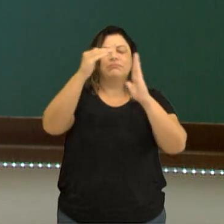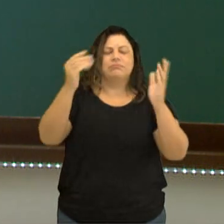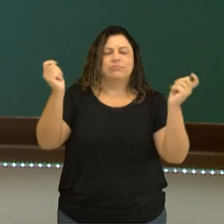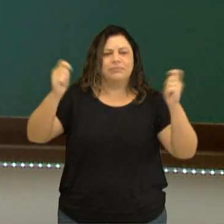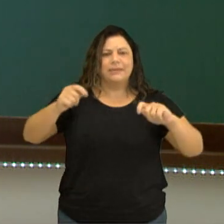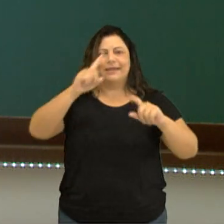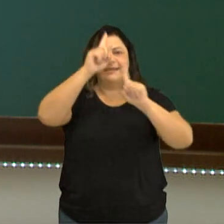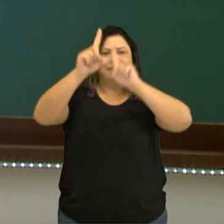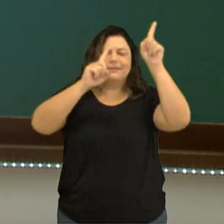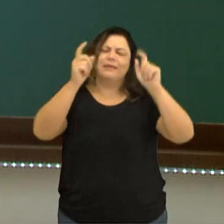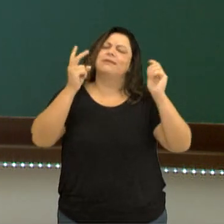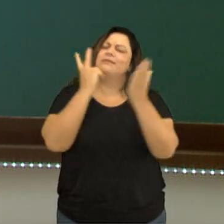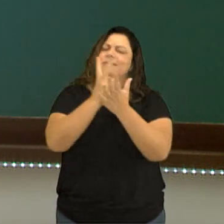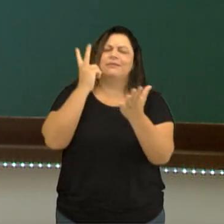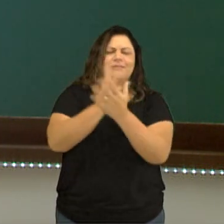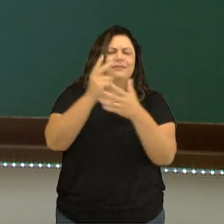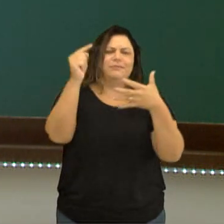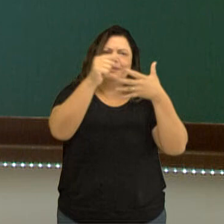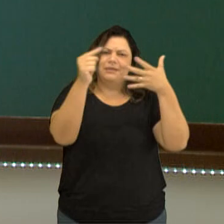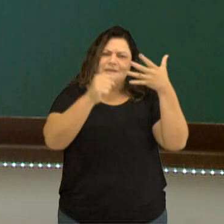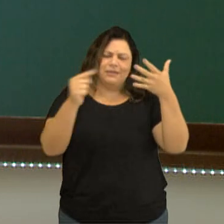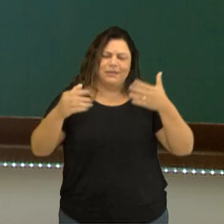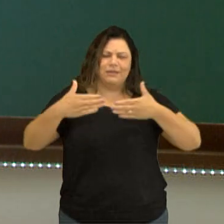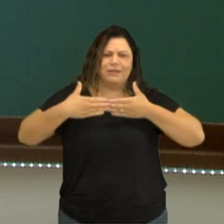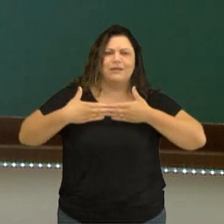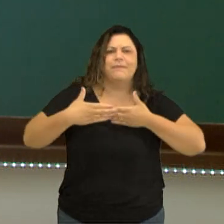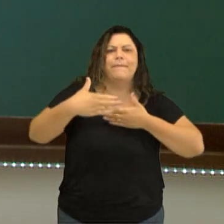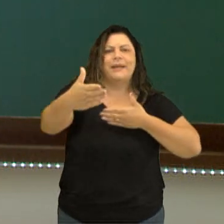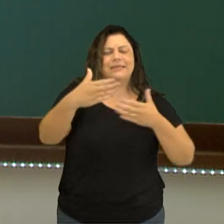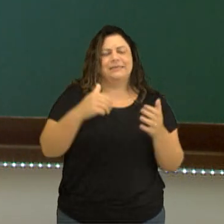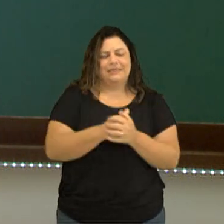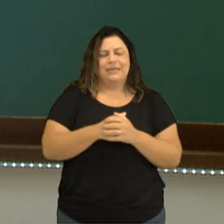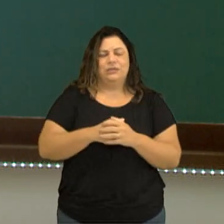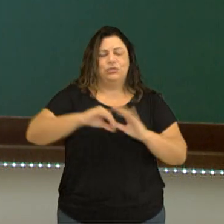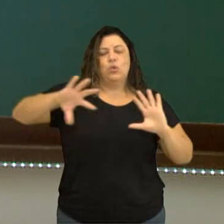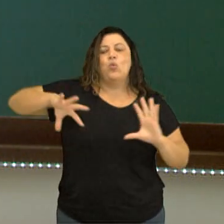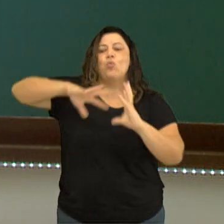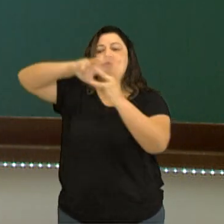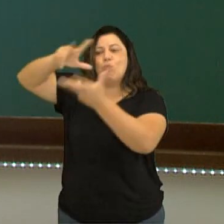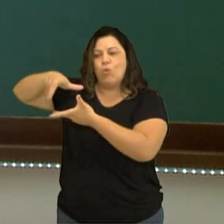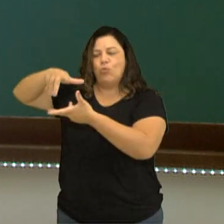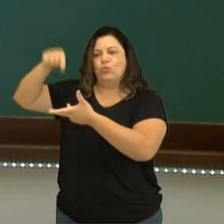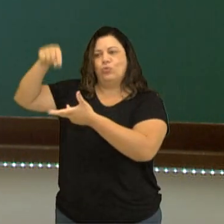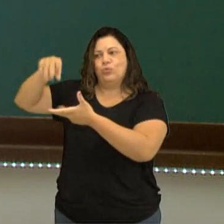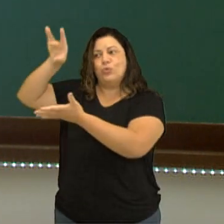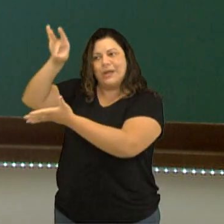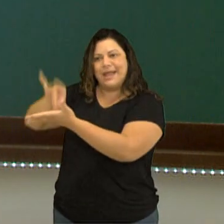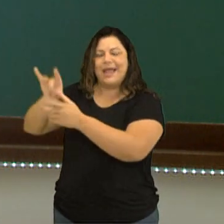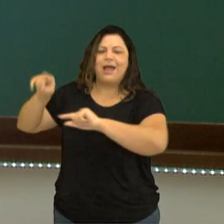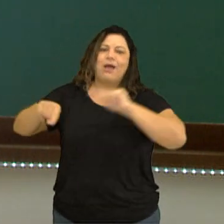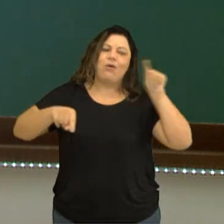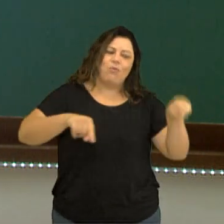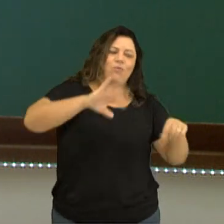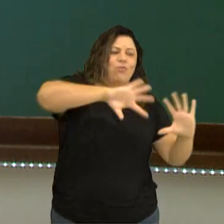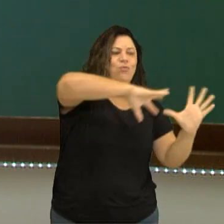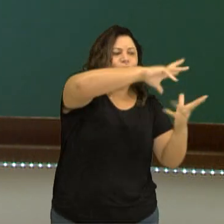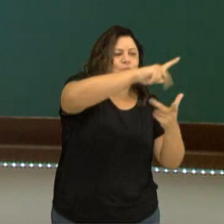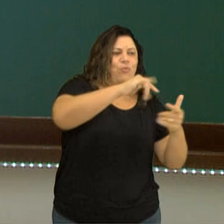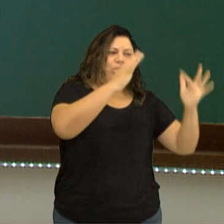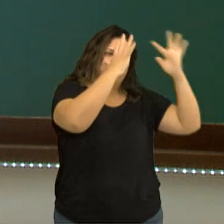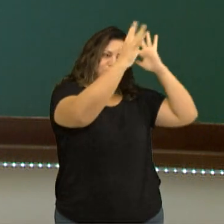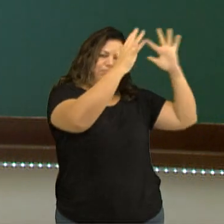Que sempre há um elemento de passagem entre o real e o fantasioso. Então, ela usa